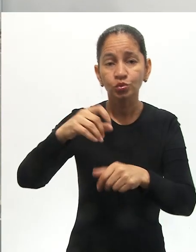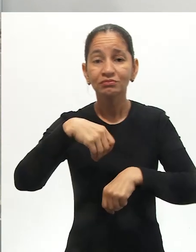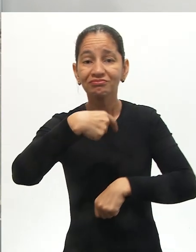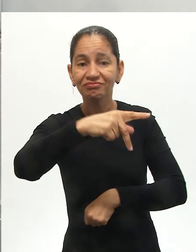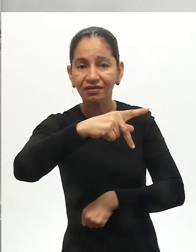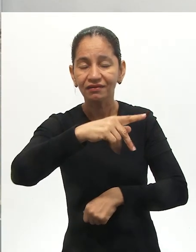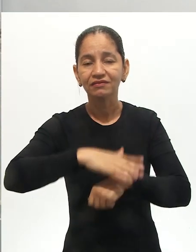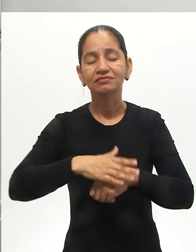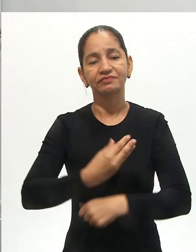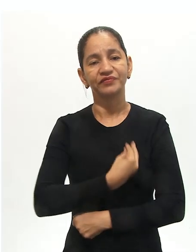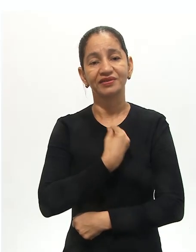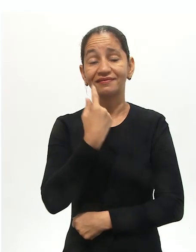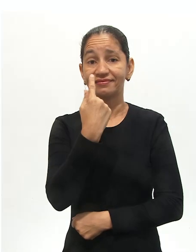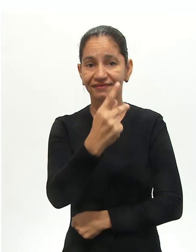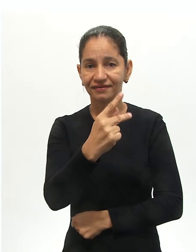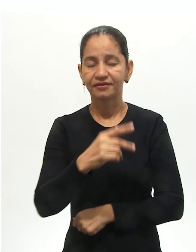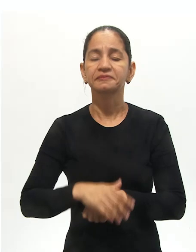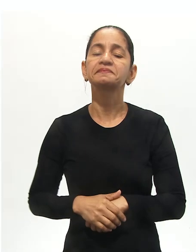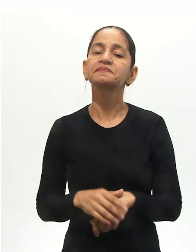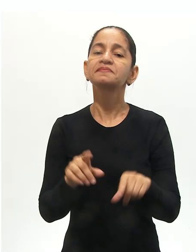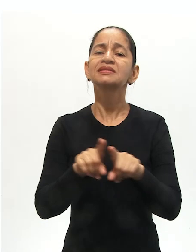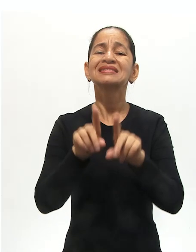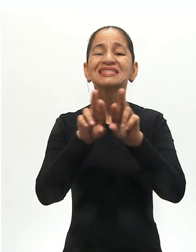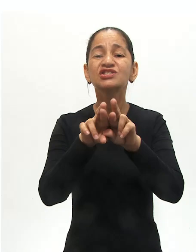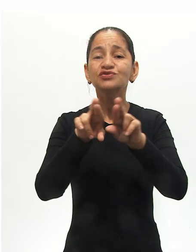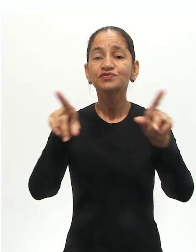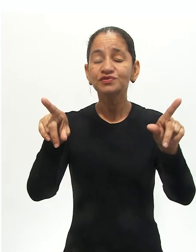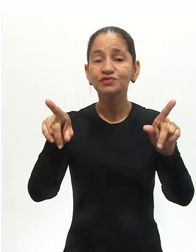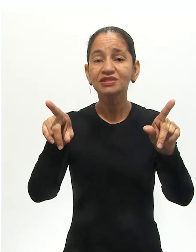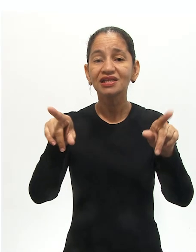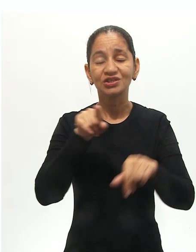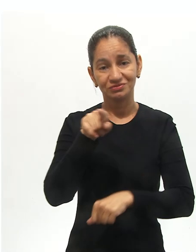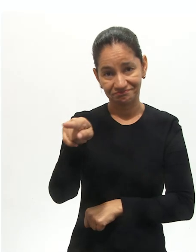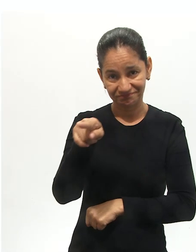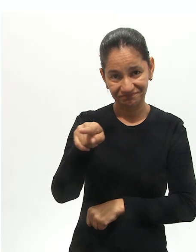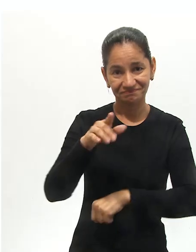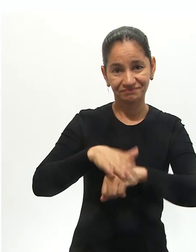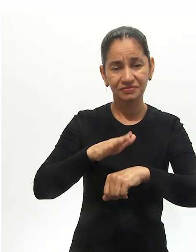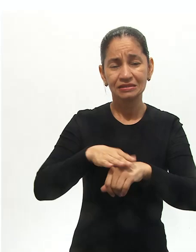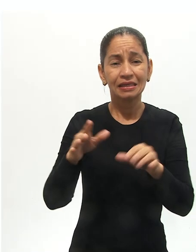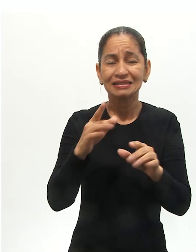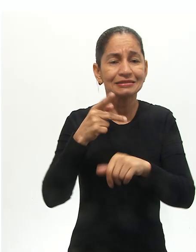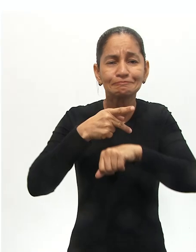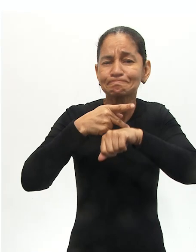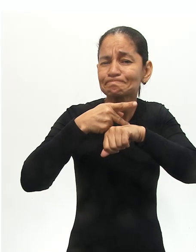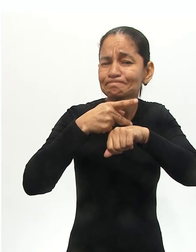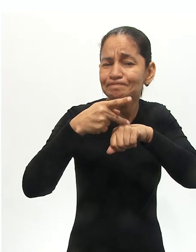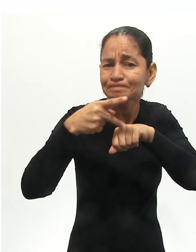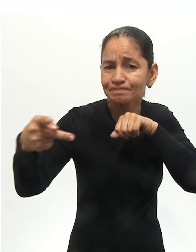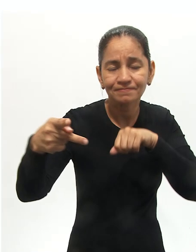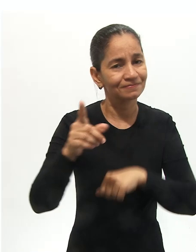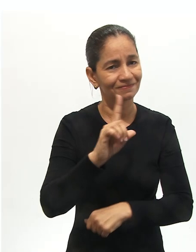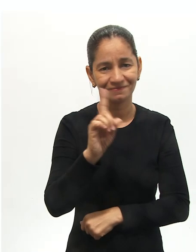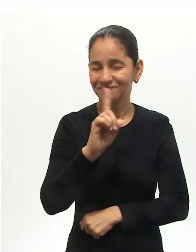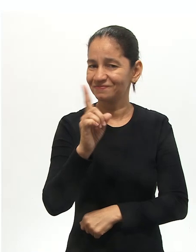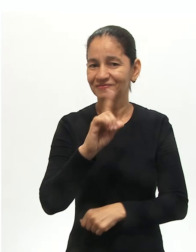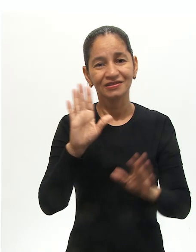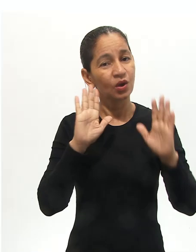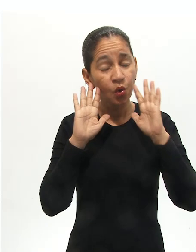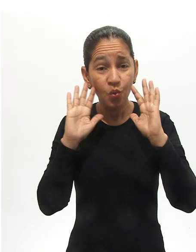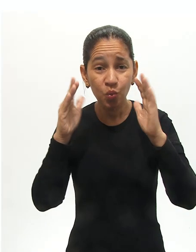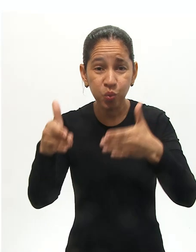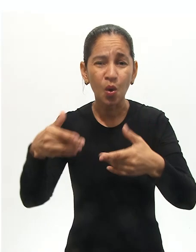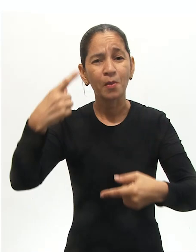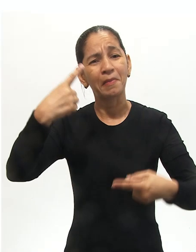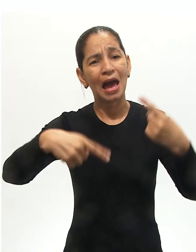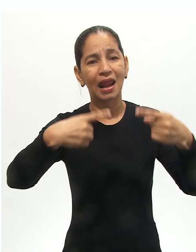do educando. Importante, diferente do escolanovismo puro, esse movimento ele